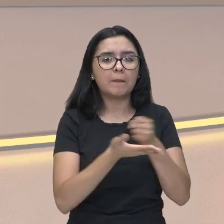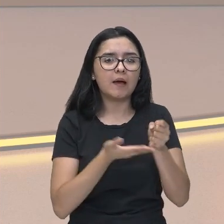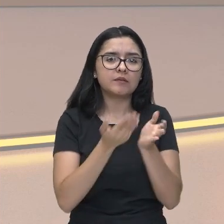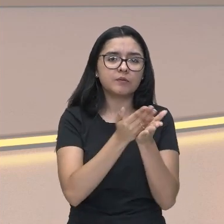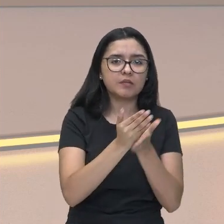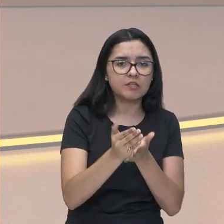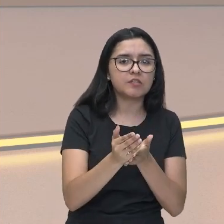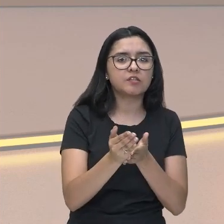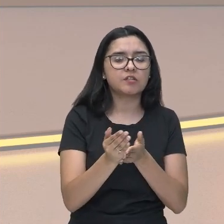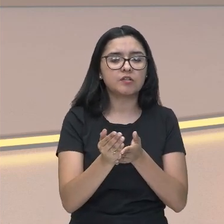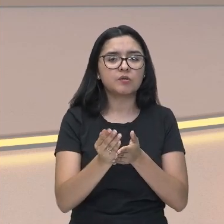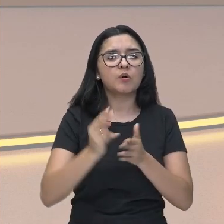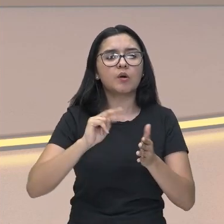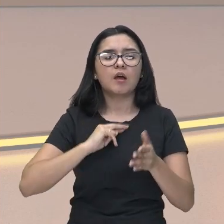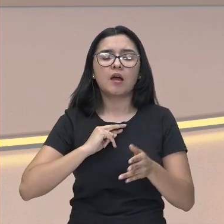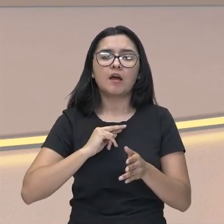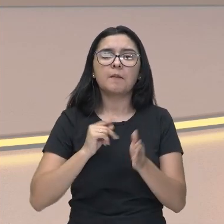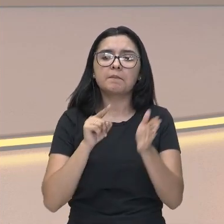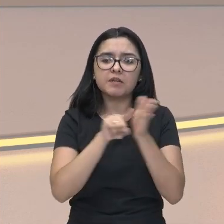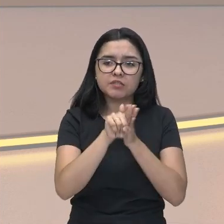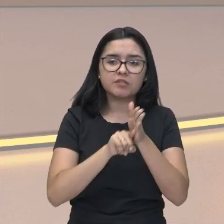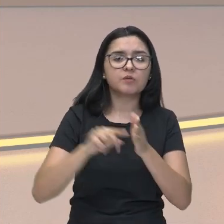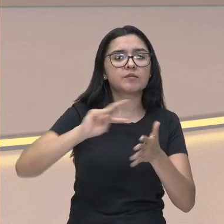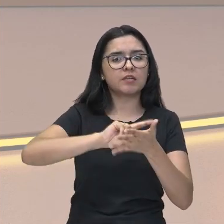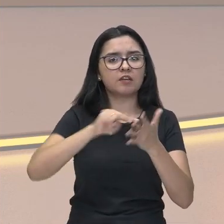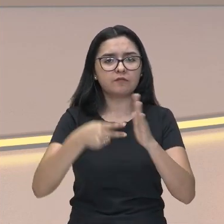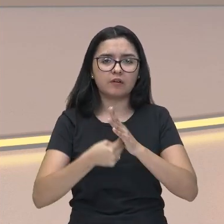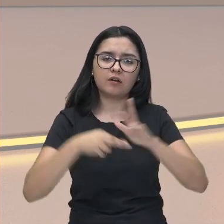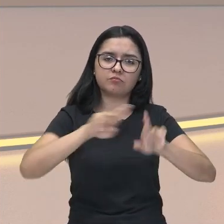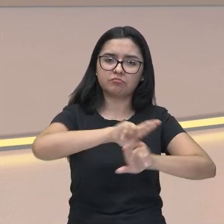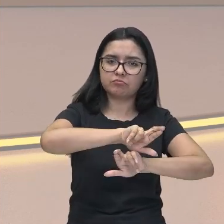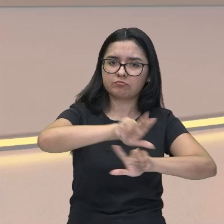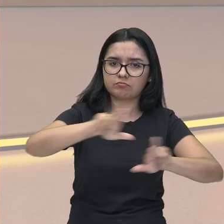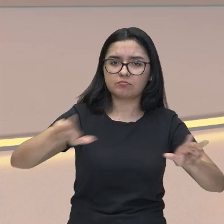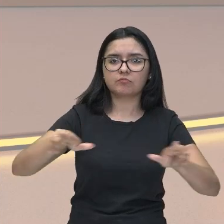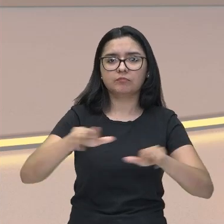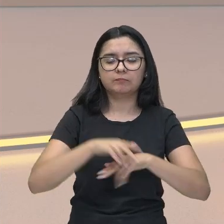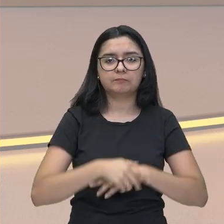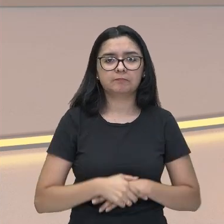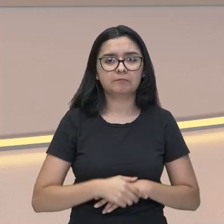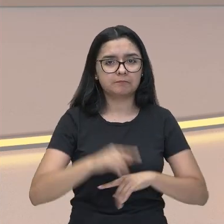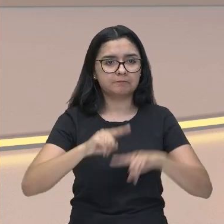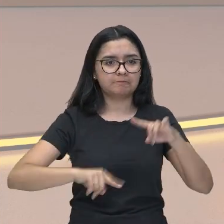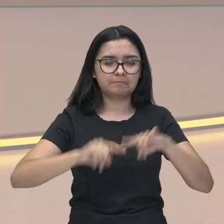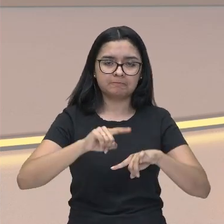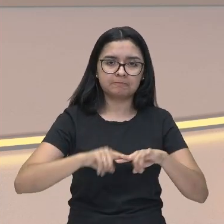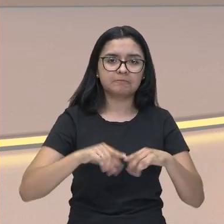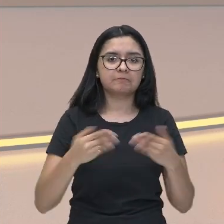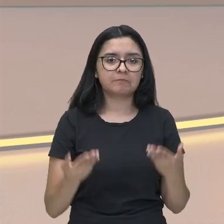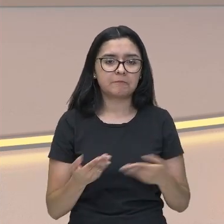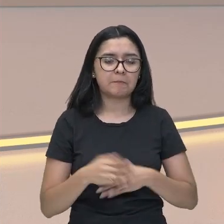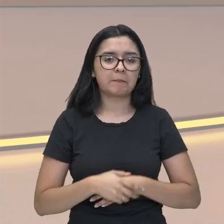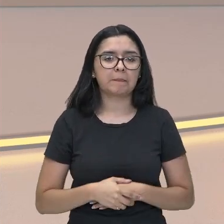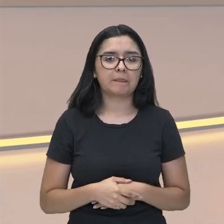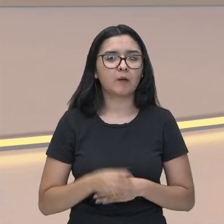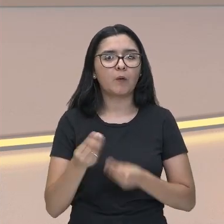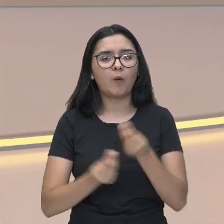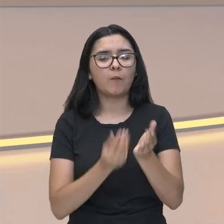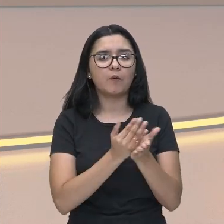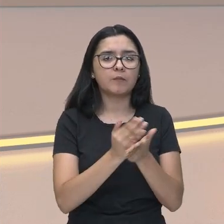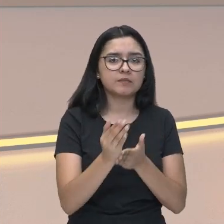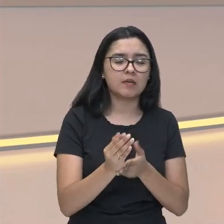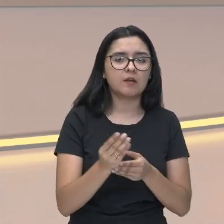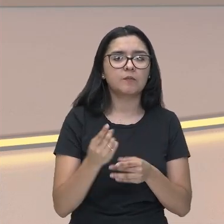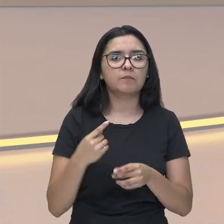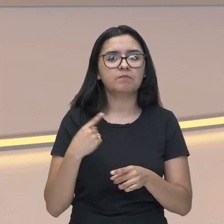A busca pelo princípio fundamental das coisas, a essência das coisas, porque as coisas